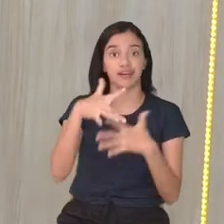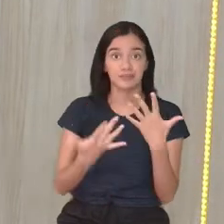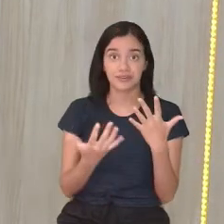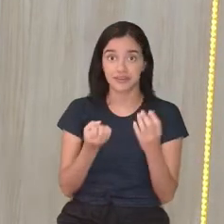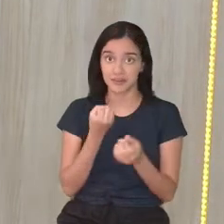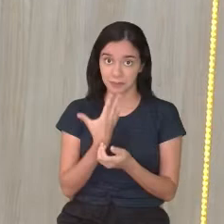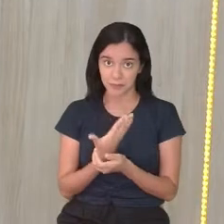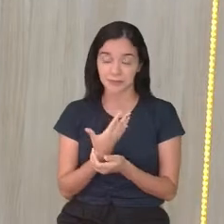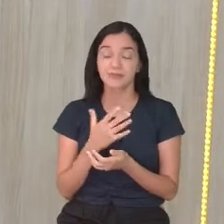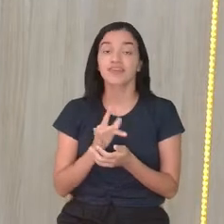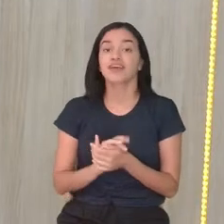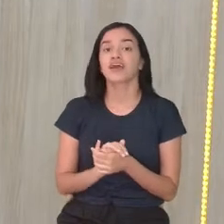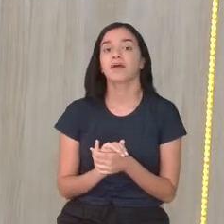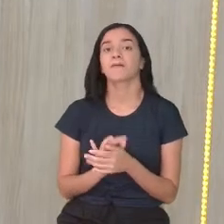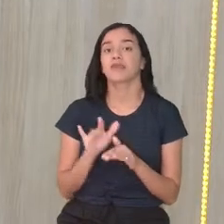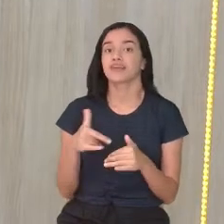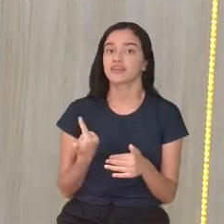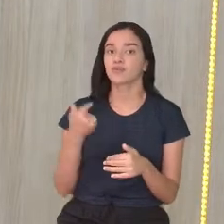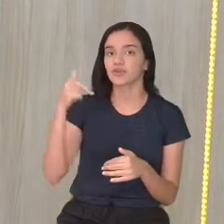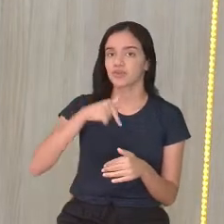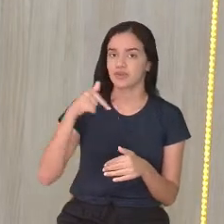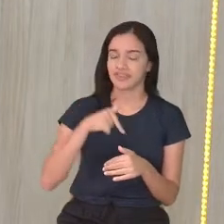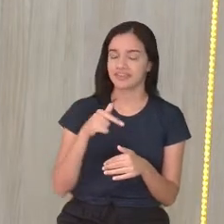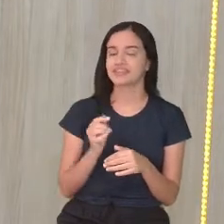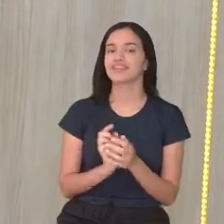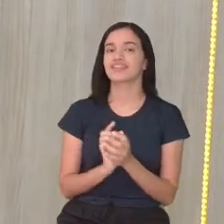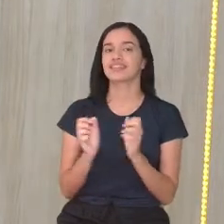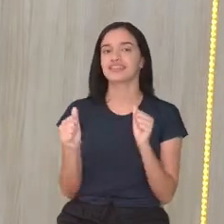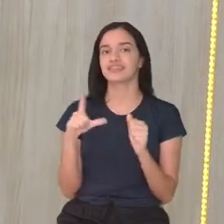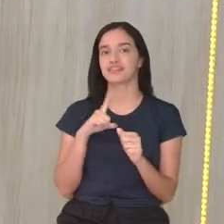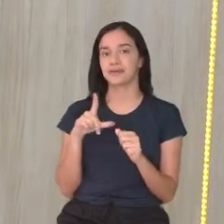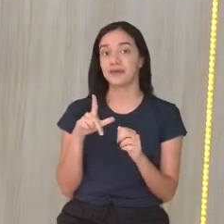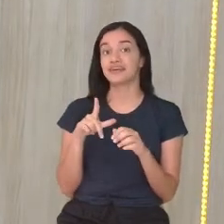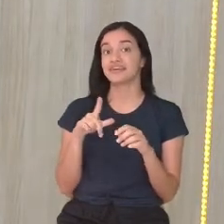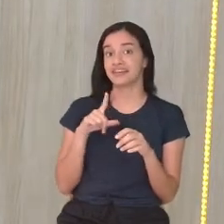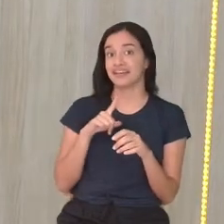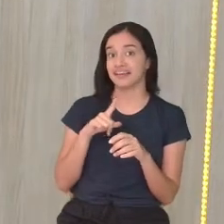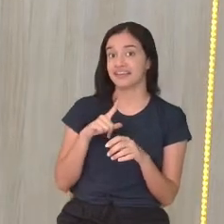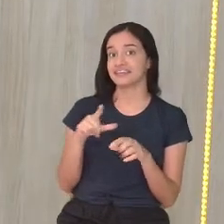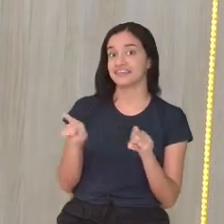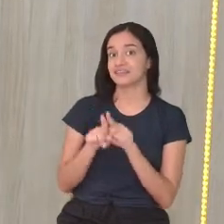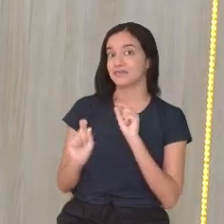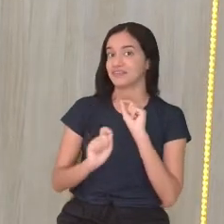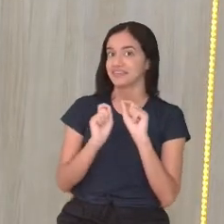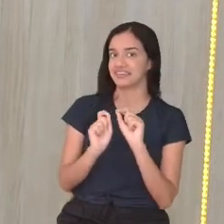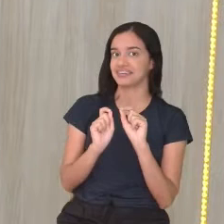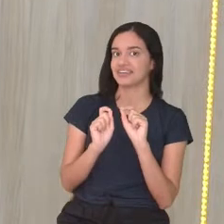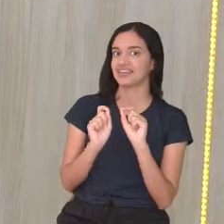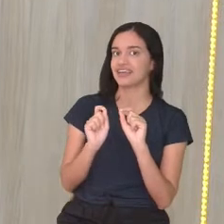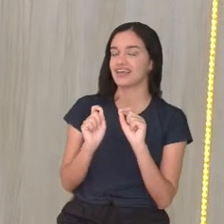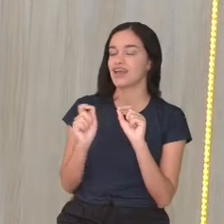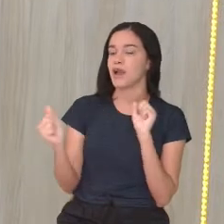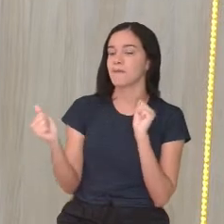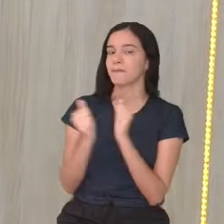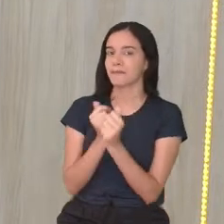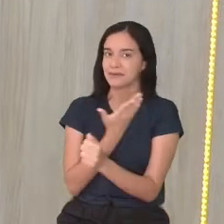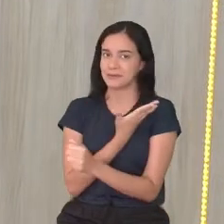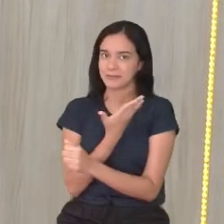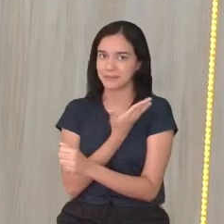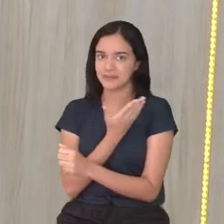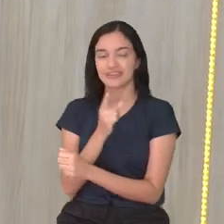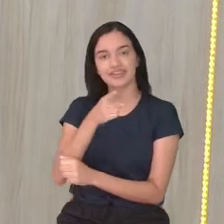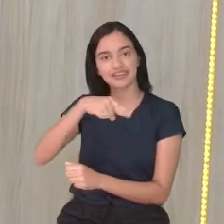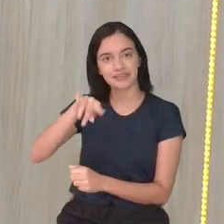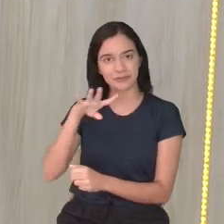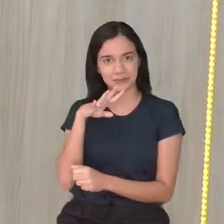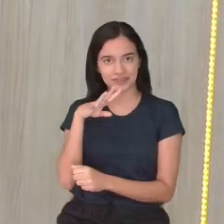bom? Então, estou aqui também muito bem acompanhado da minha companheira, que vocês já conhecem, já estão acostumados